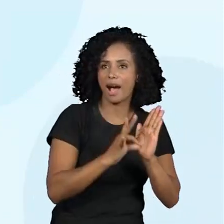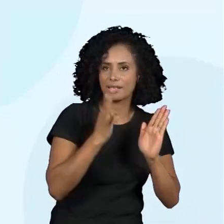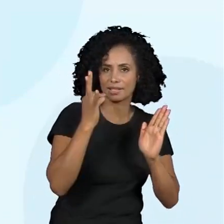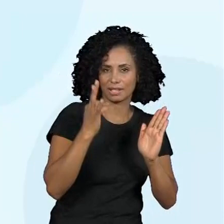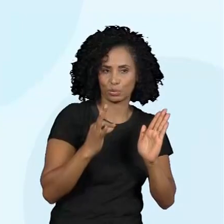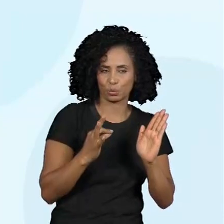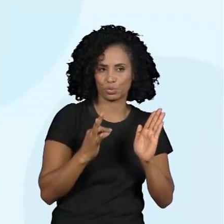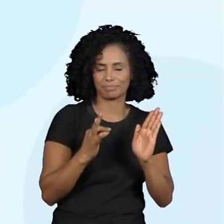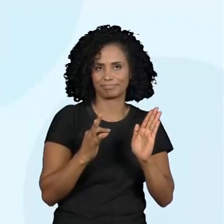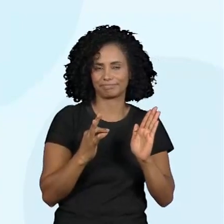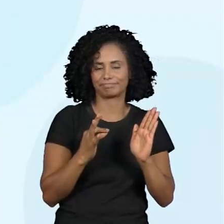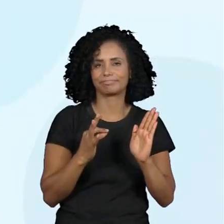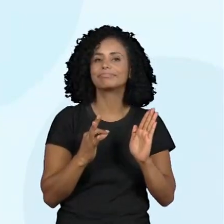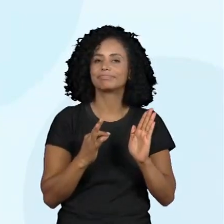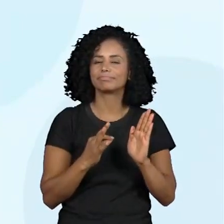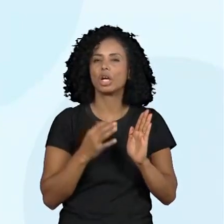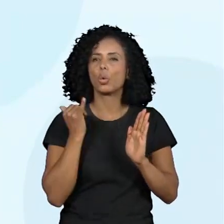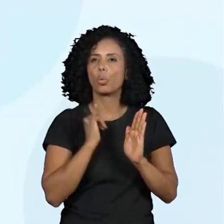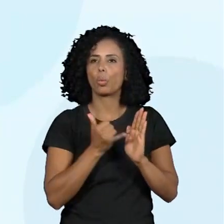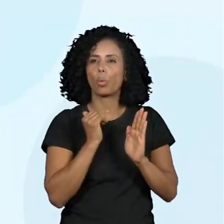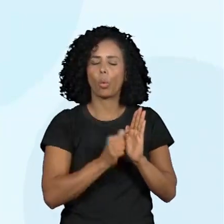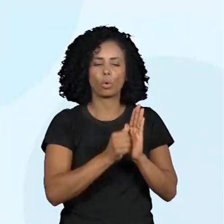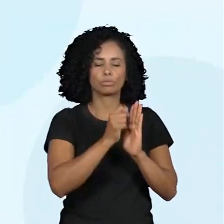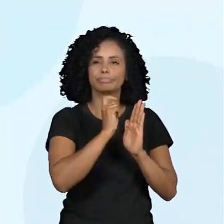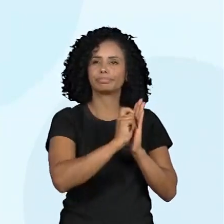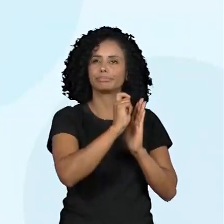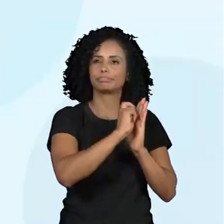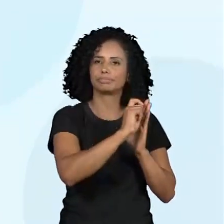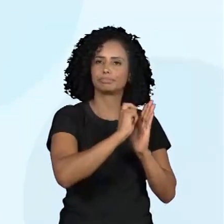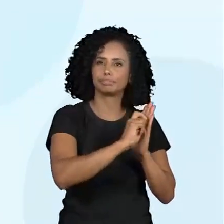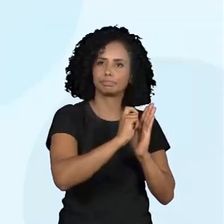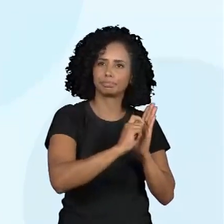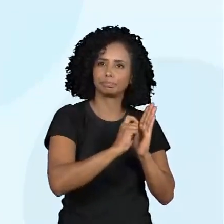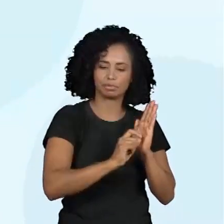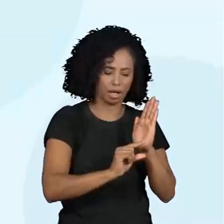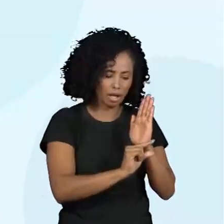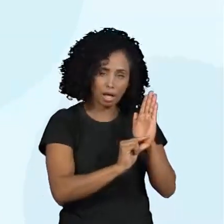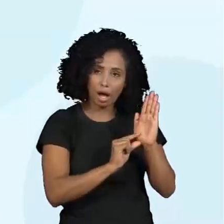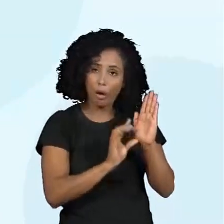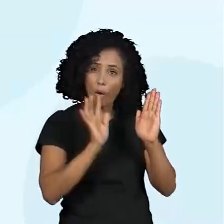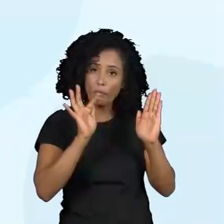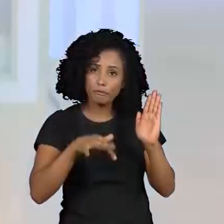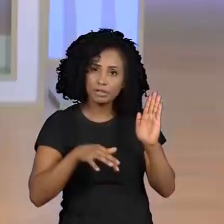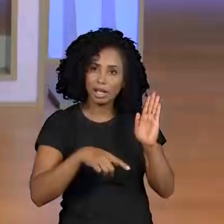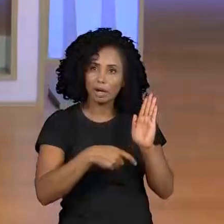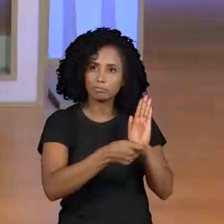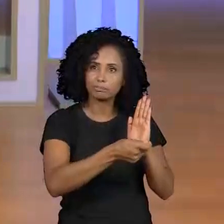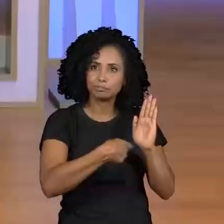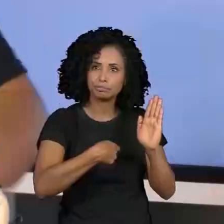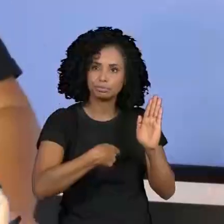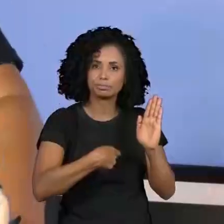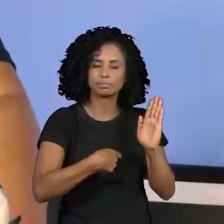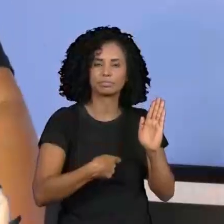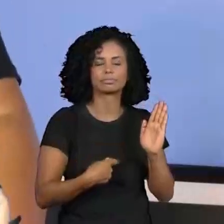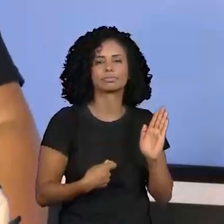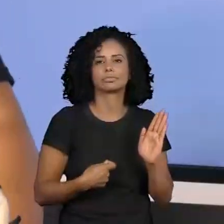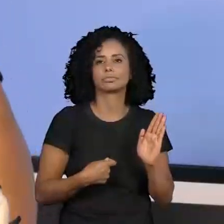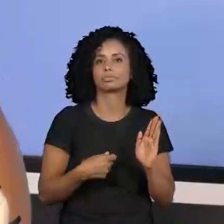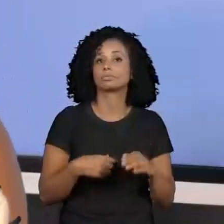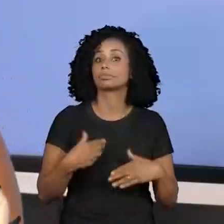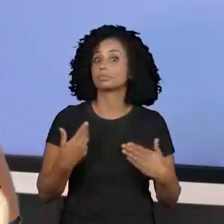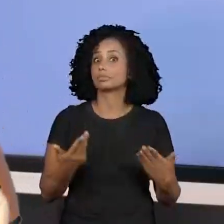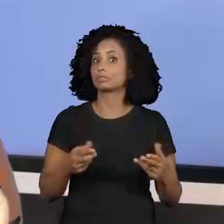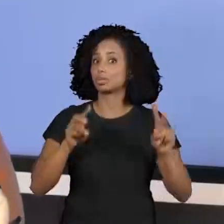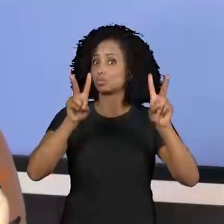no conto, lá no final. Gente, o título é uma coisa bem curiosa. Deixa eu fazer aqui uma dica para vocês. O